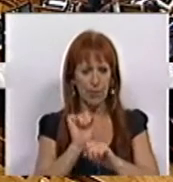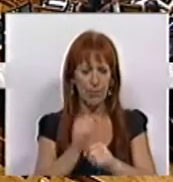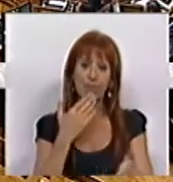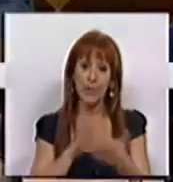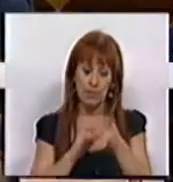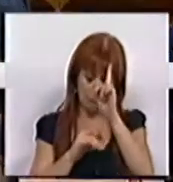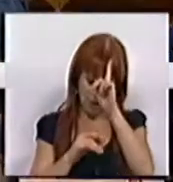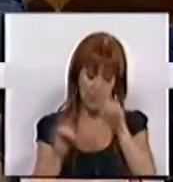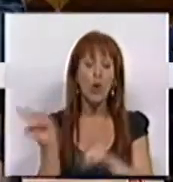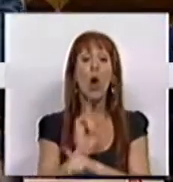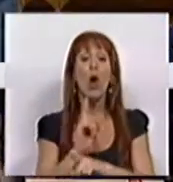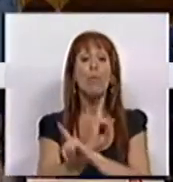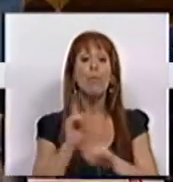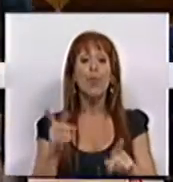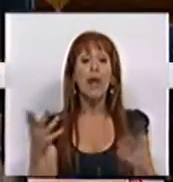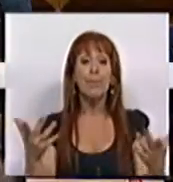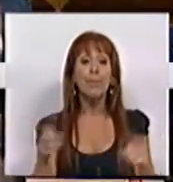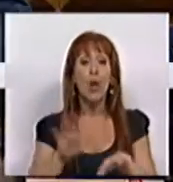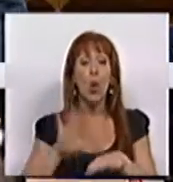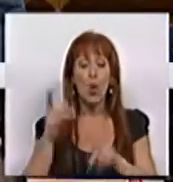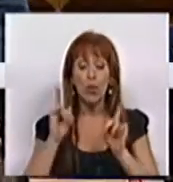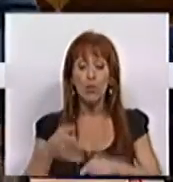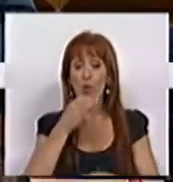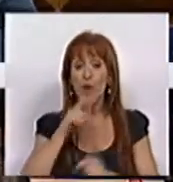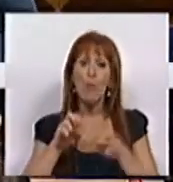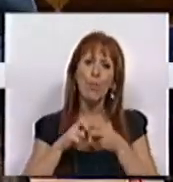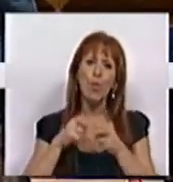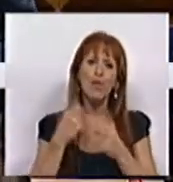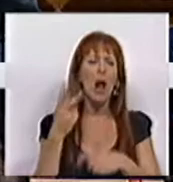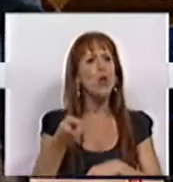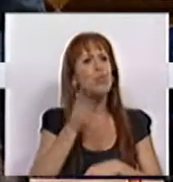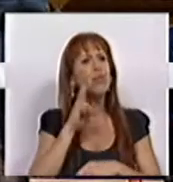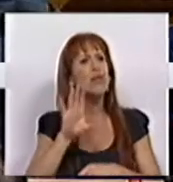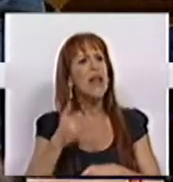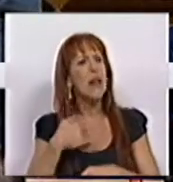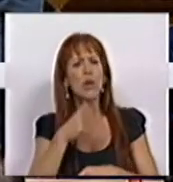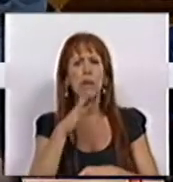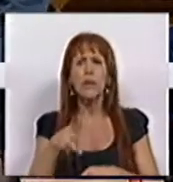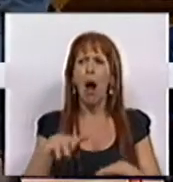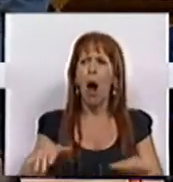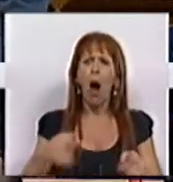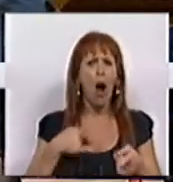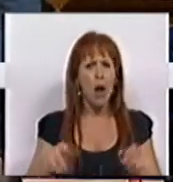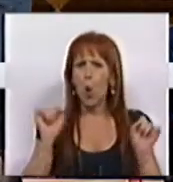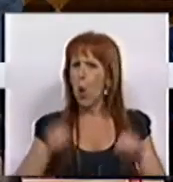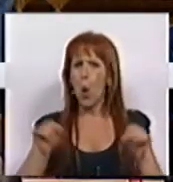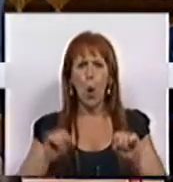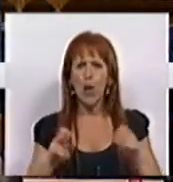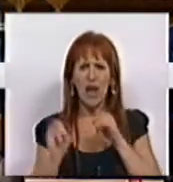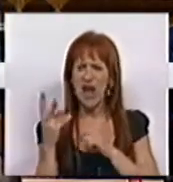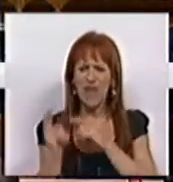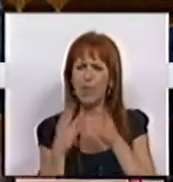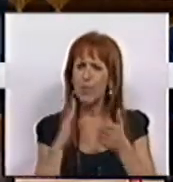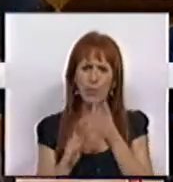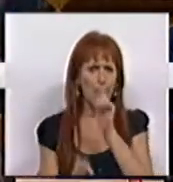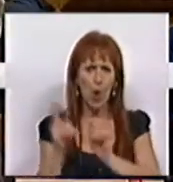da restauração. Desde logo, porque quando se começou a falar no problema, alguns dirigentes do CDS vieram a terreno dizer que não concordavam com o aumento